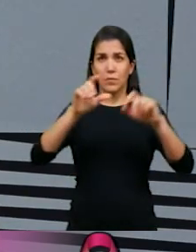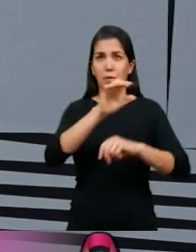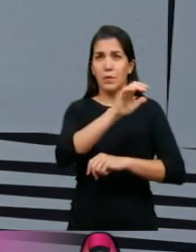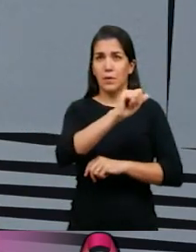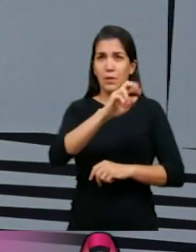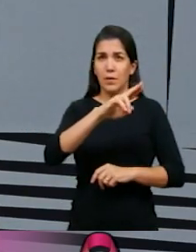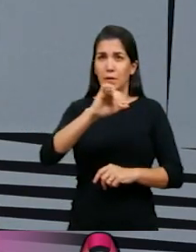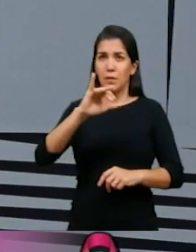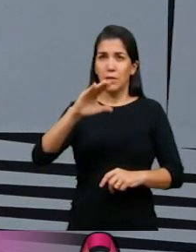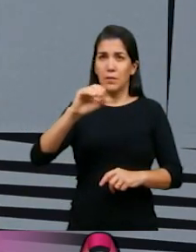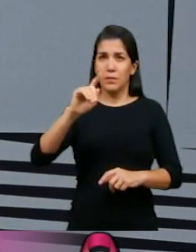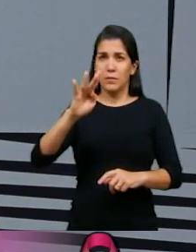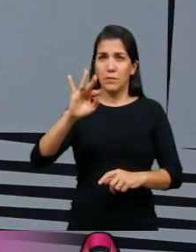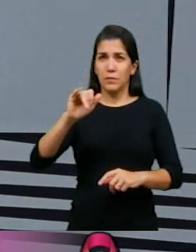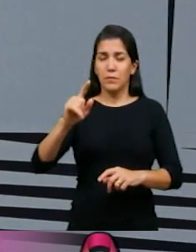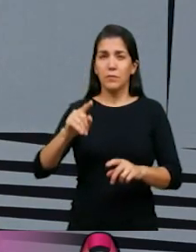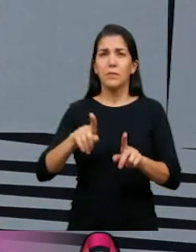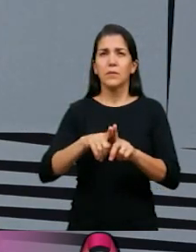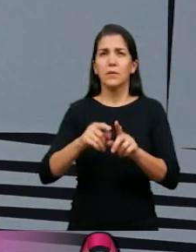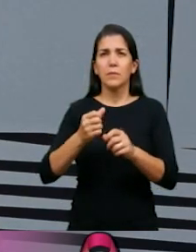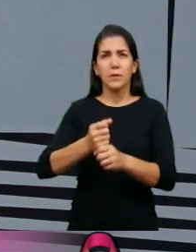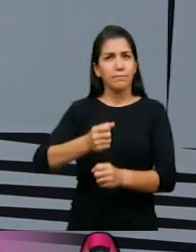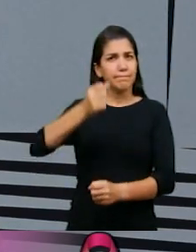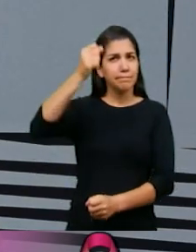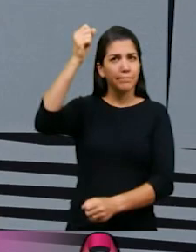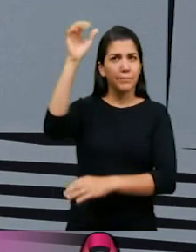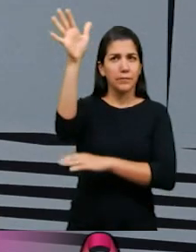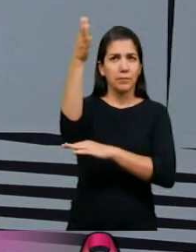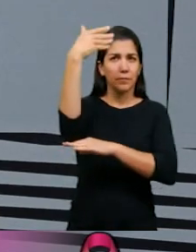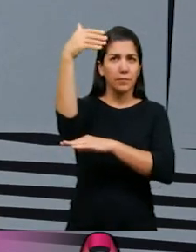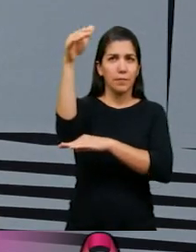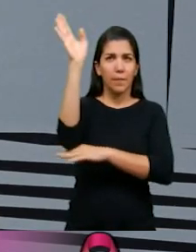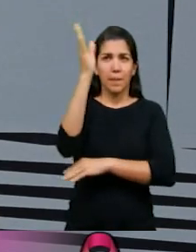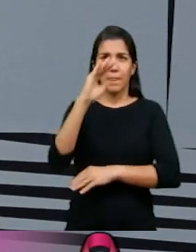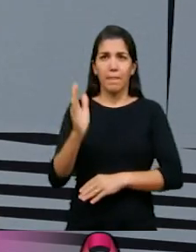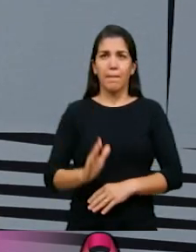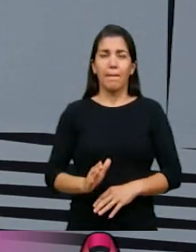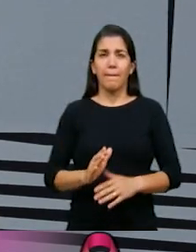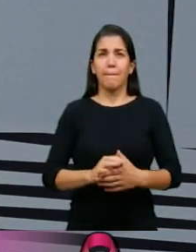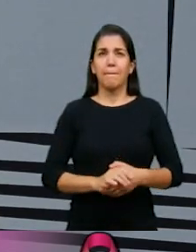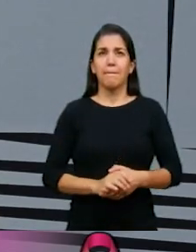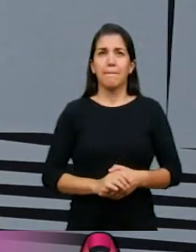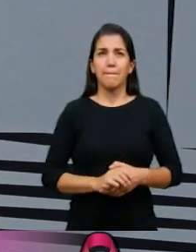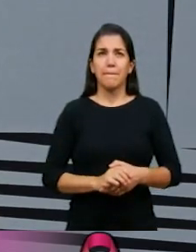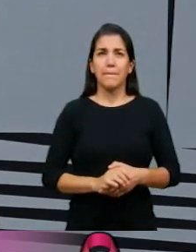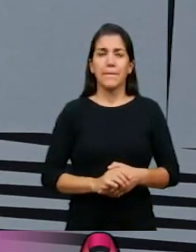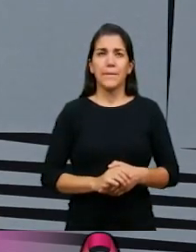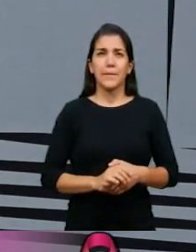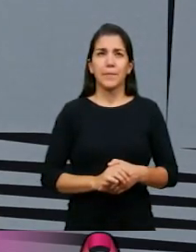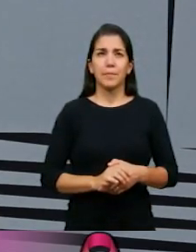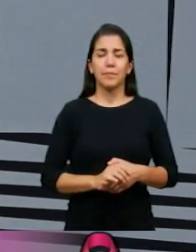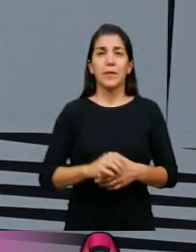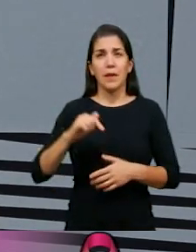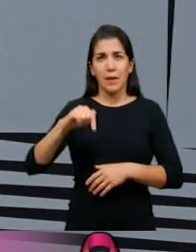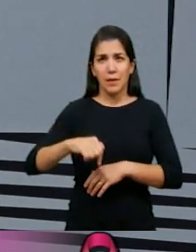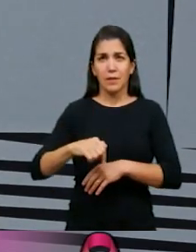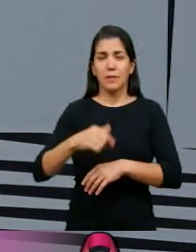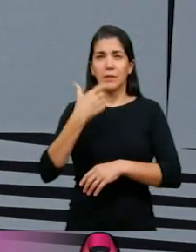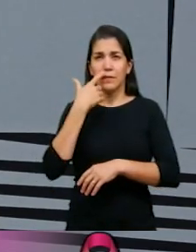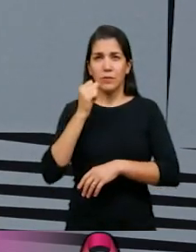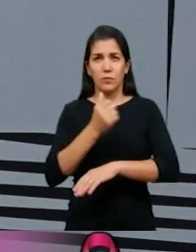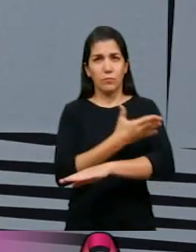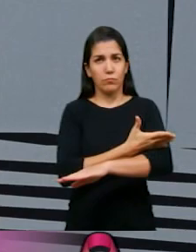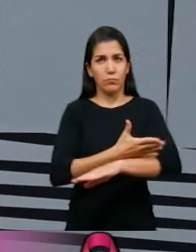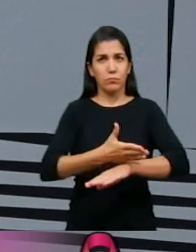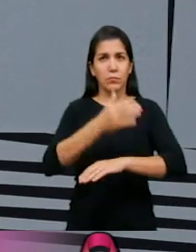cidade e um mastro para que seja hasteada a bandeira nacional. Considerando que é tradição do nosso município tanto